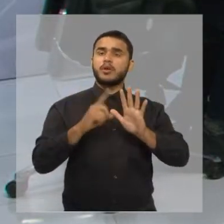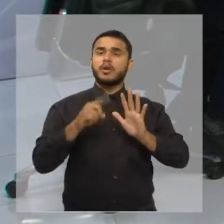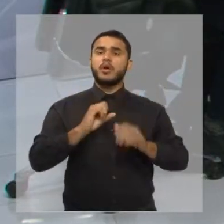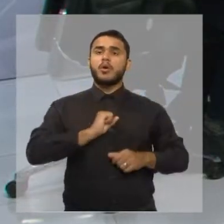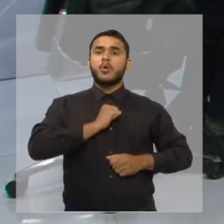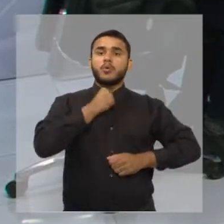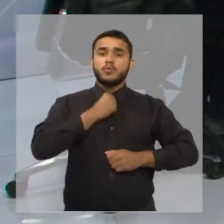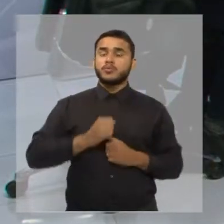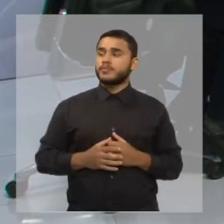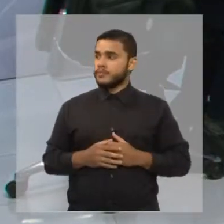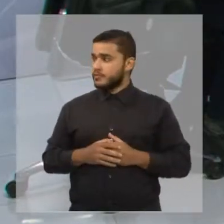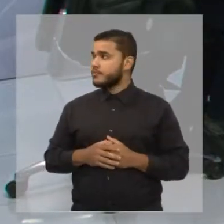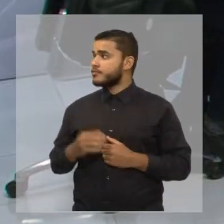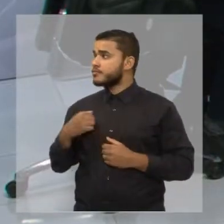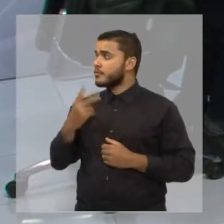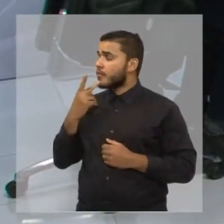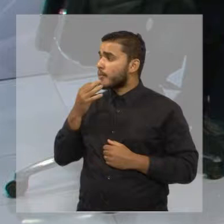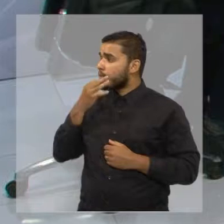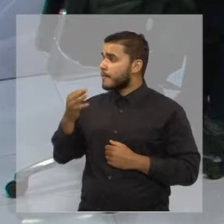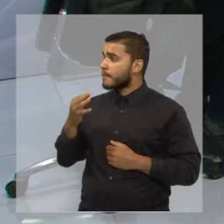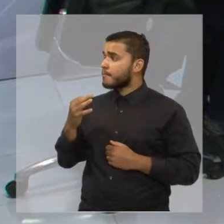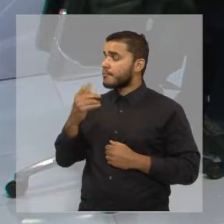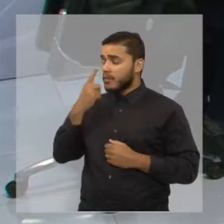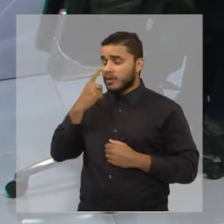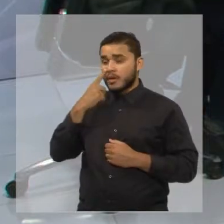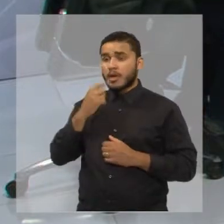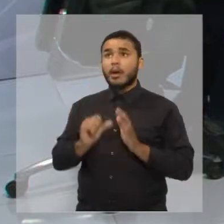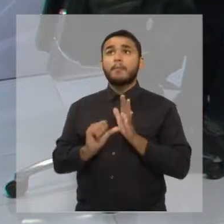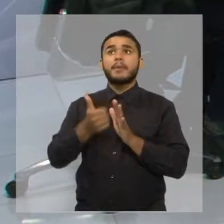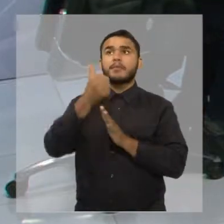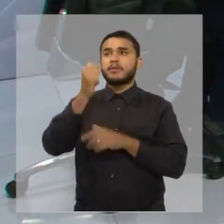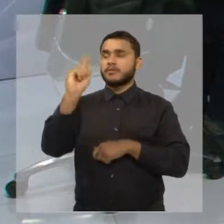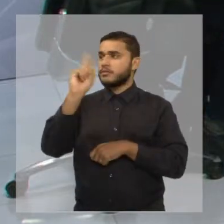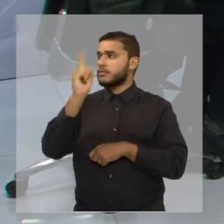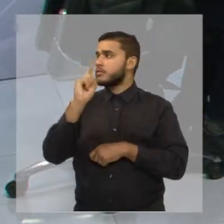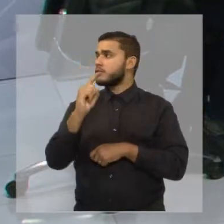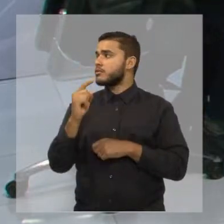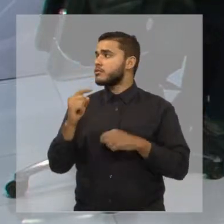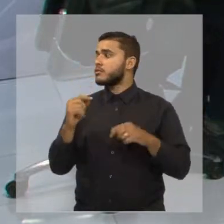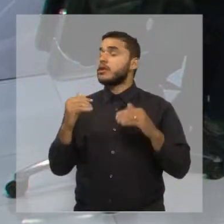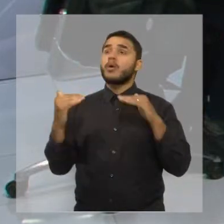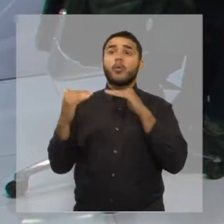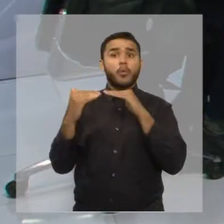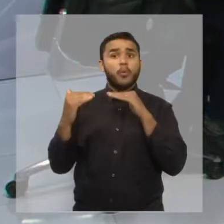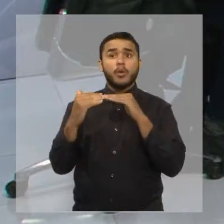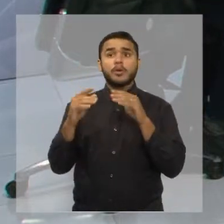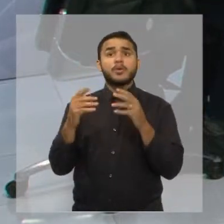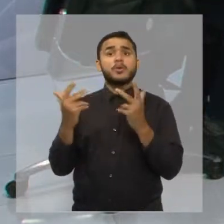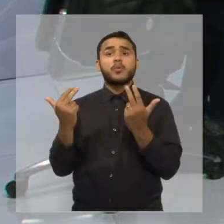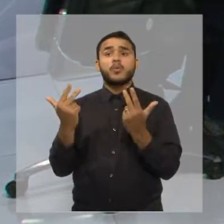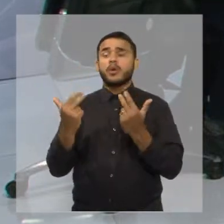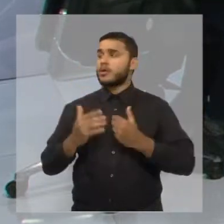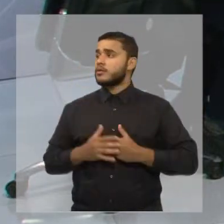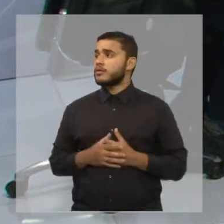não inaugurou esse tipo de atitude. Ele reagiu a esse tipo de atitude se igualando. Você pode censurá-lo até... Nós podemos